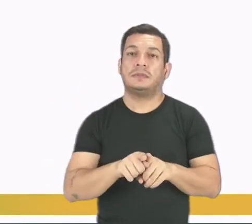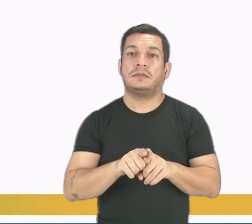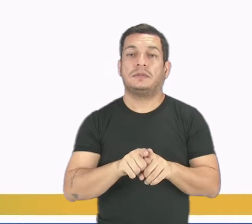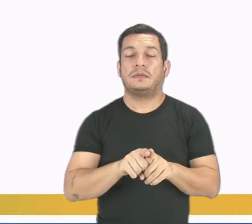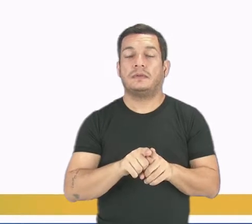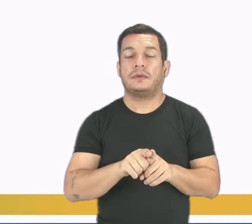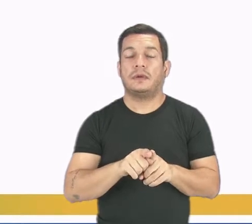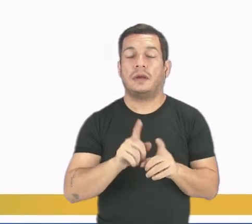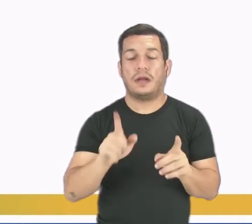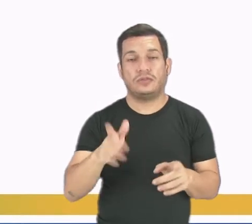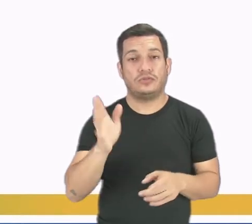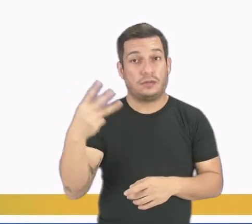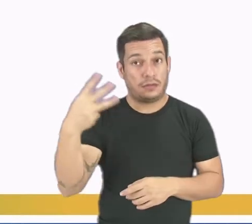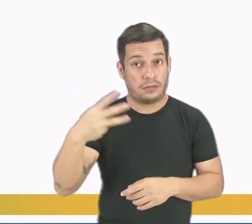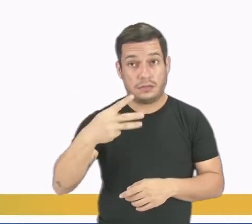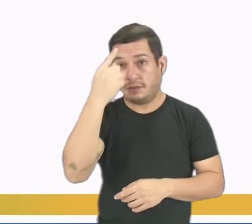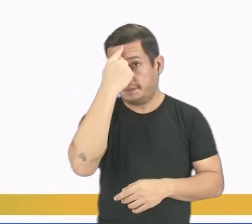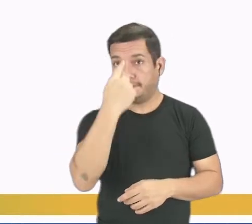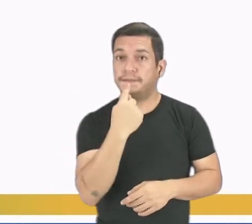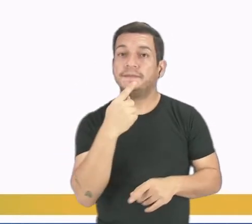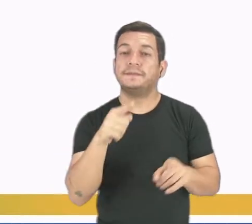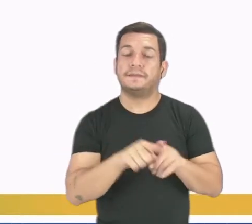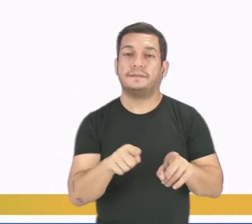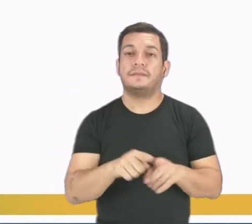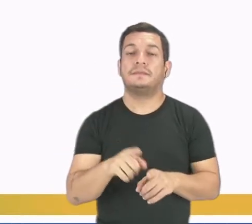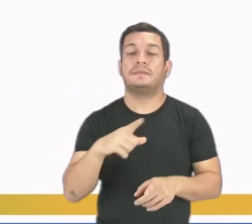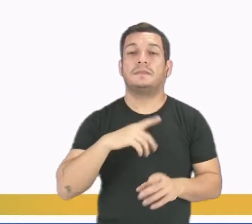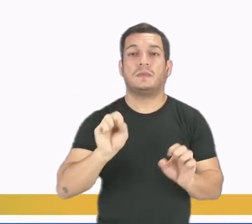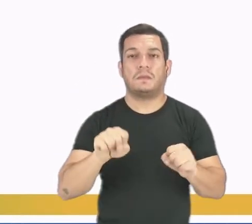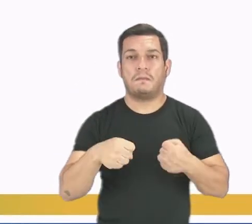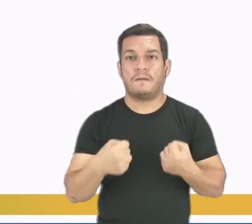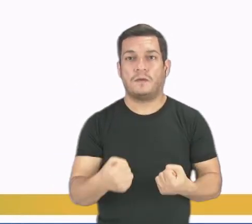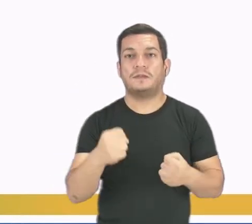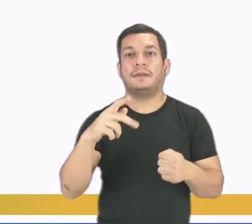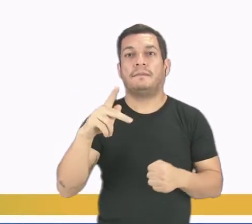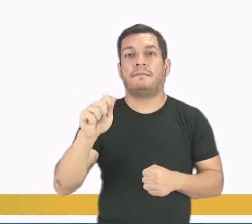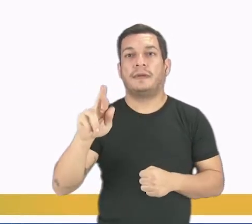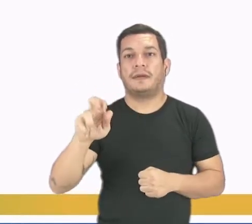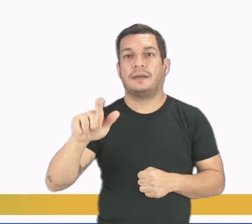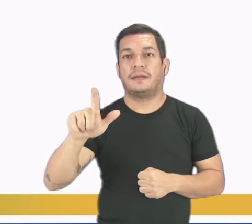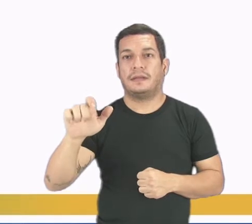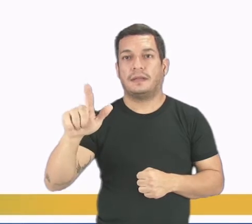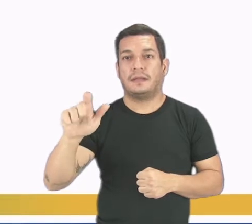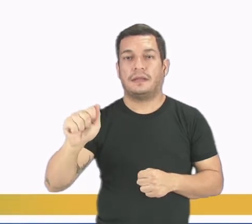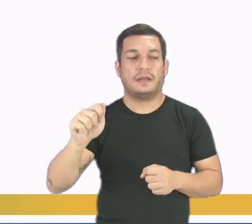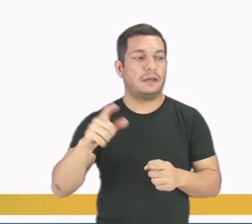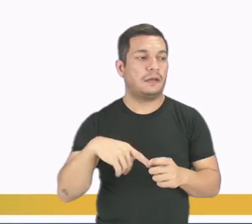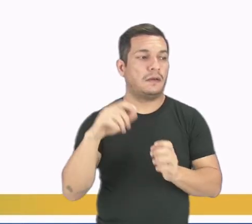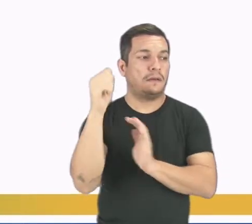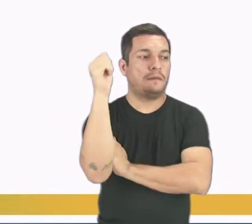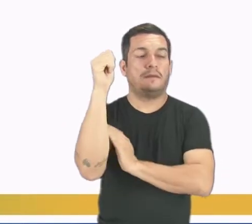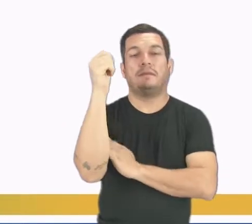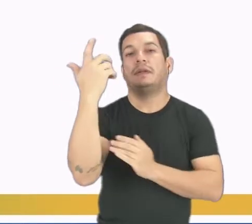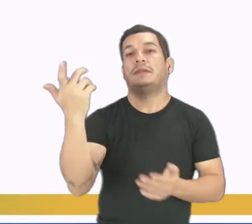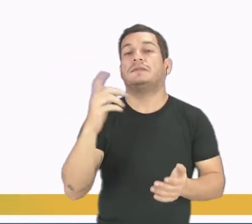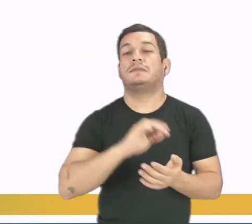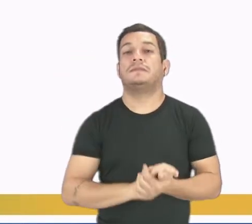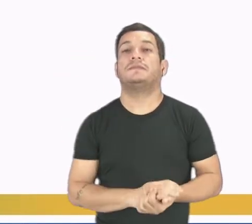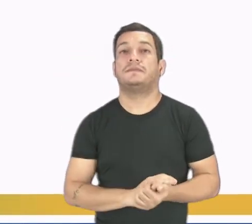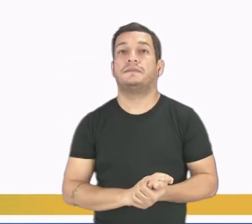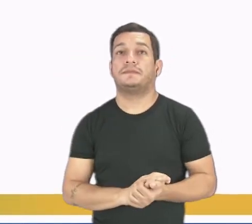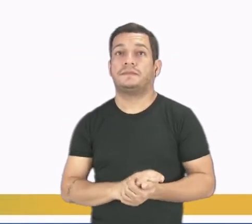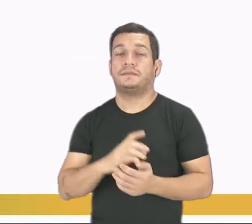tendência, a força podendo produzir uma rotação, então nós temos aí um torque, tá? A distância da aplicação da força